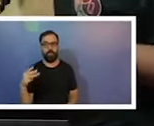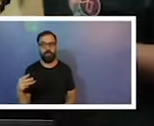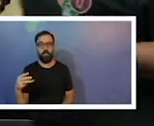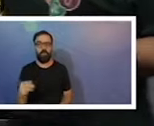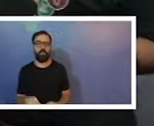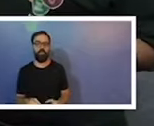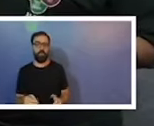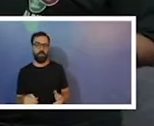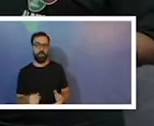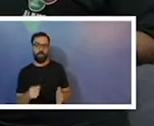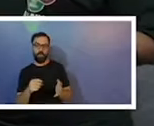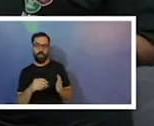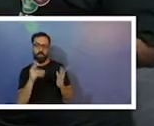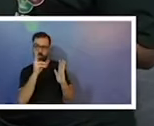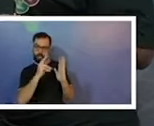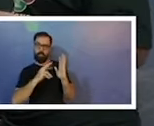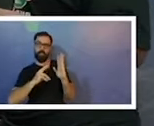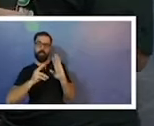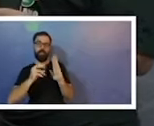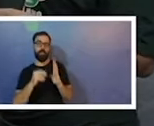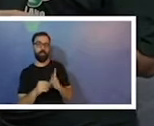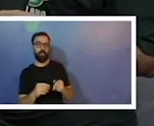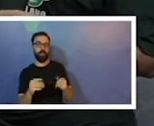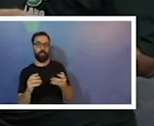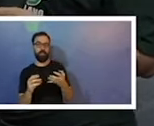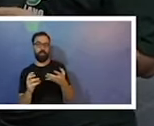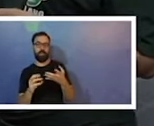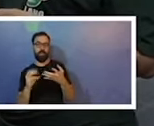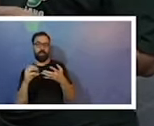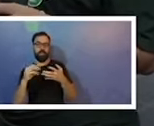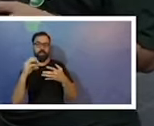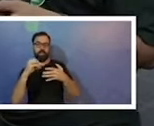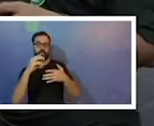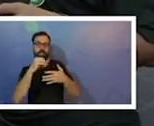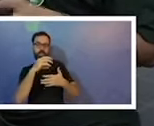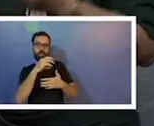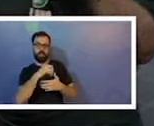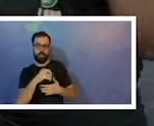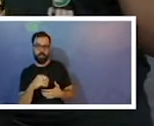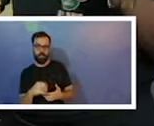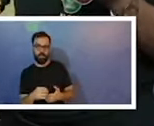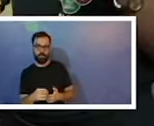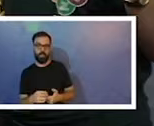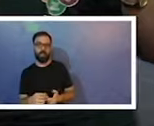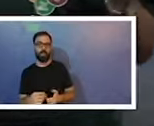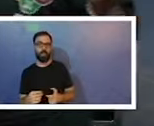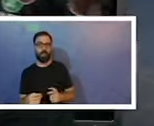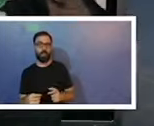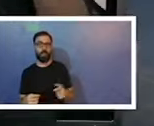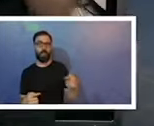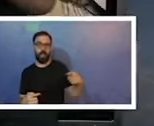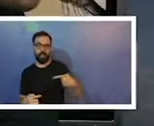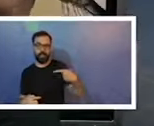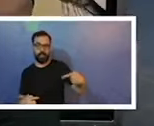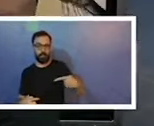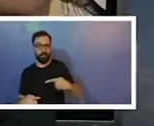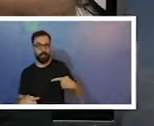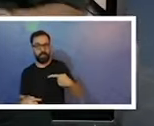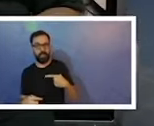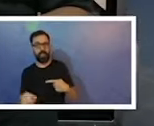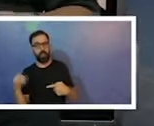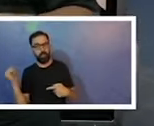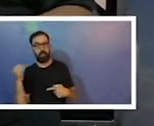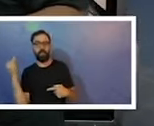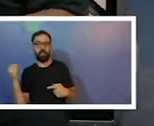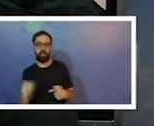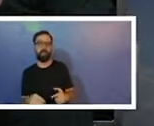Represente as cadeias alimentares a seguir. E não esqueça de colocar as setas. A seta indica transferência